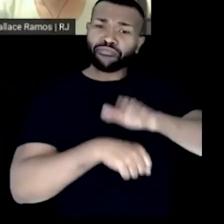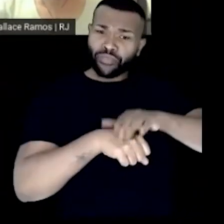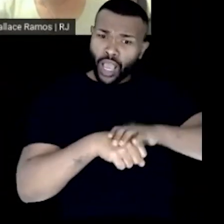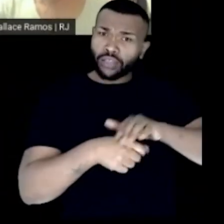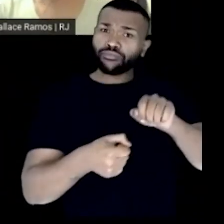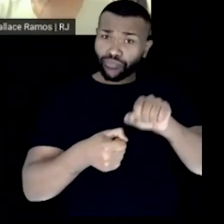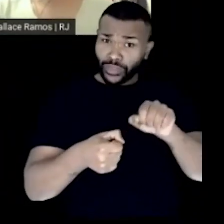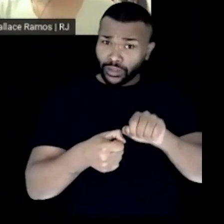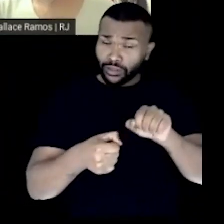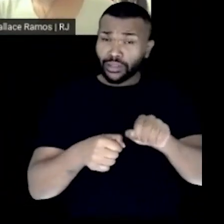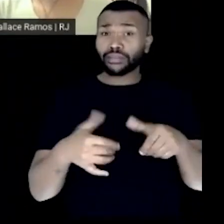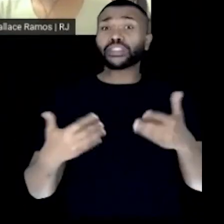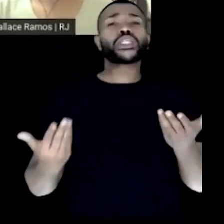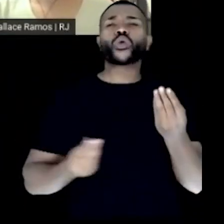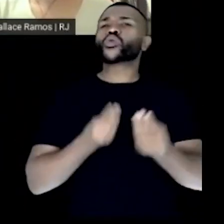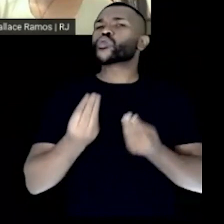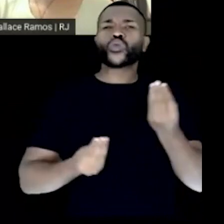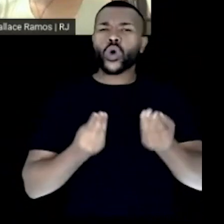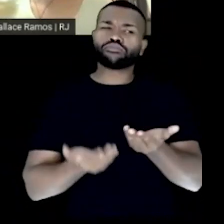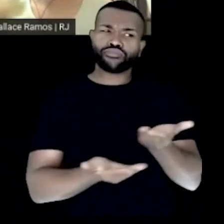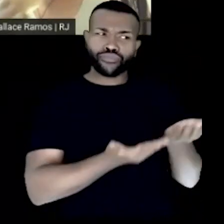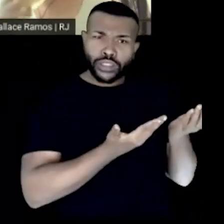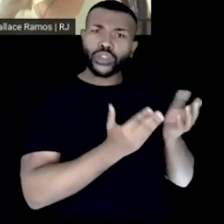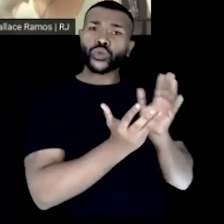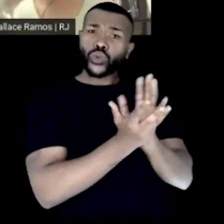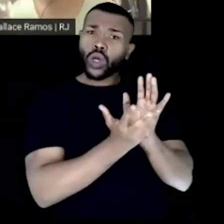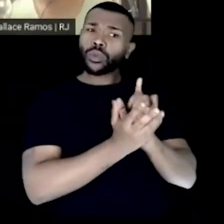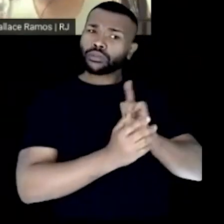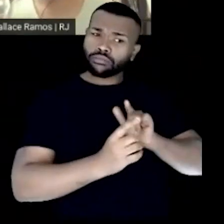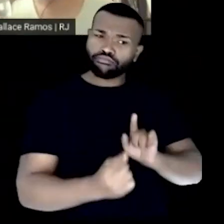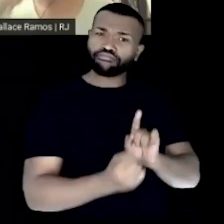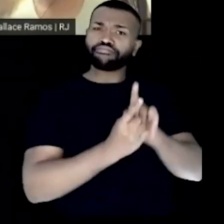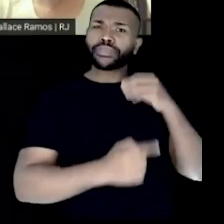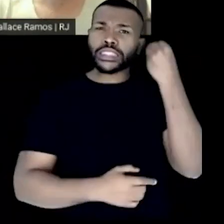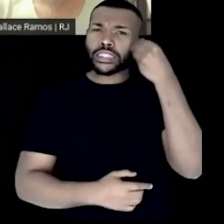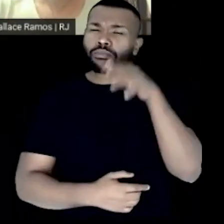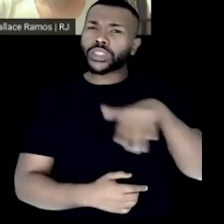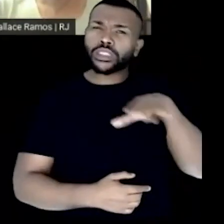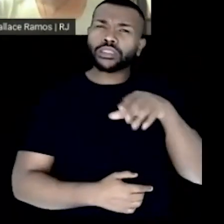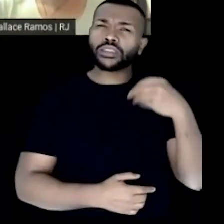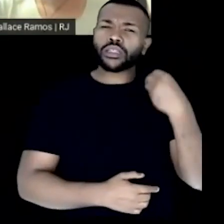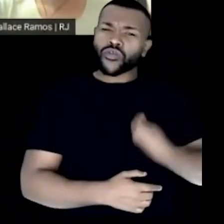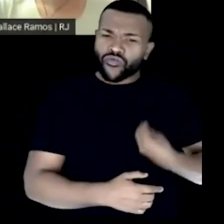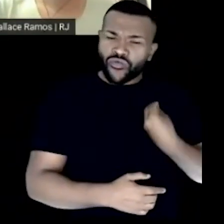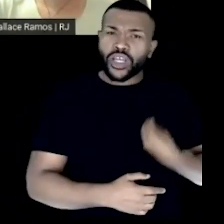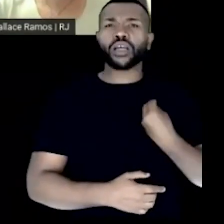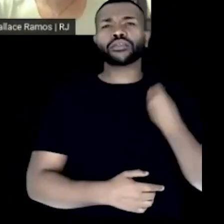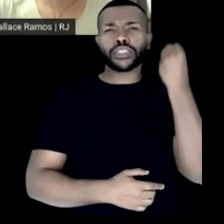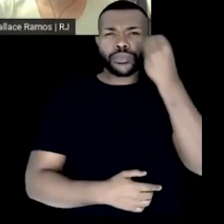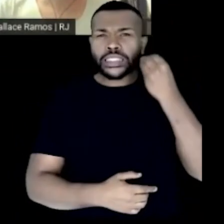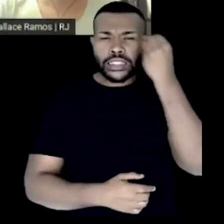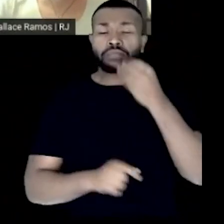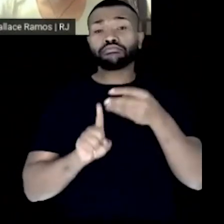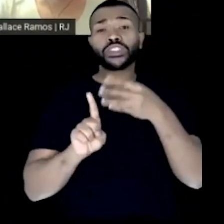que vocês fizeram, que vocês fazem? E como é para vocês essa abordagem dessas experiências de